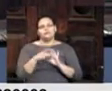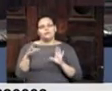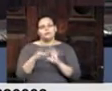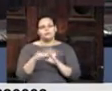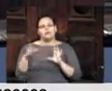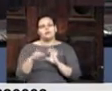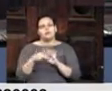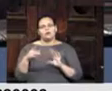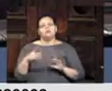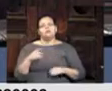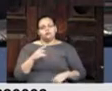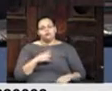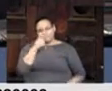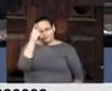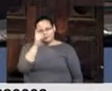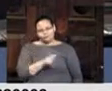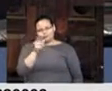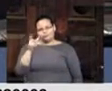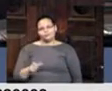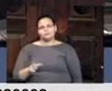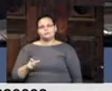e garantias individuais.